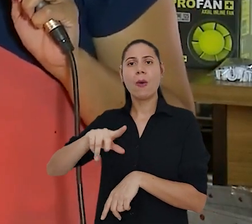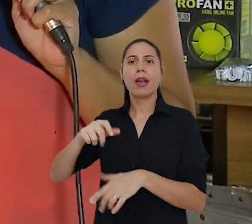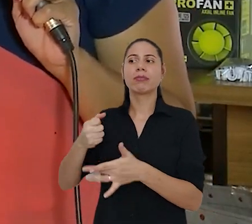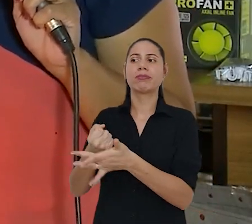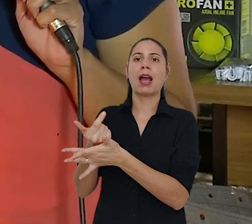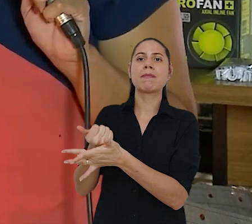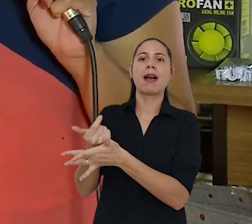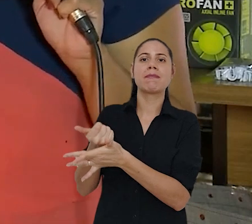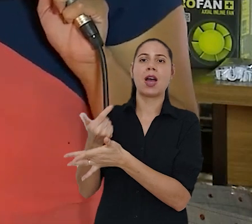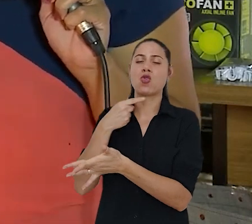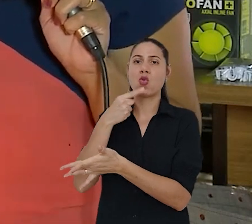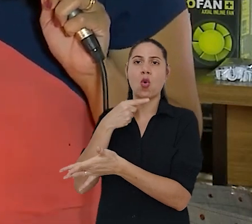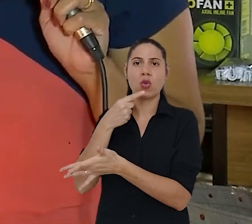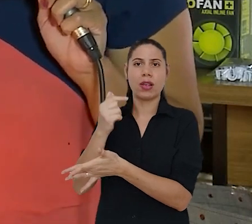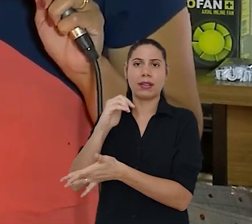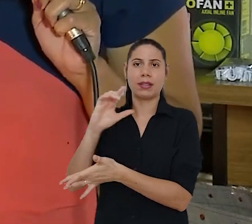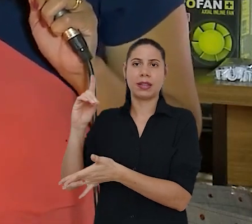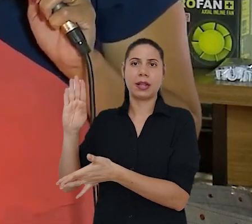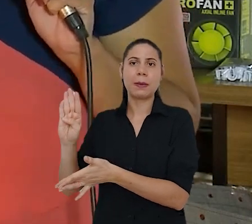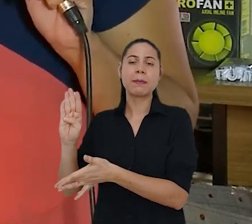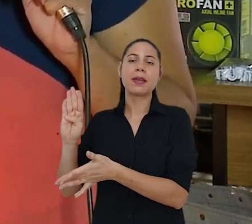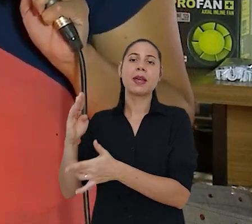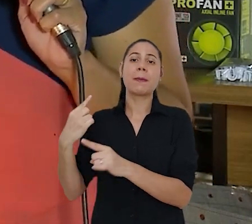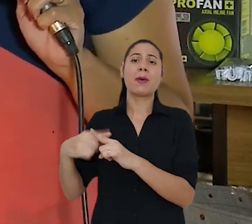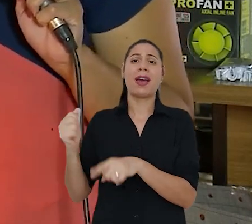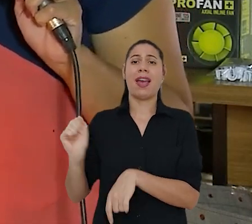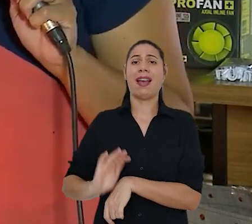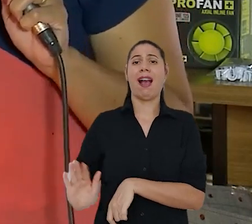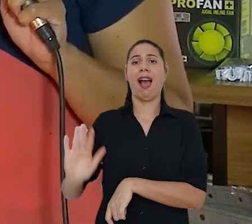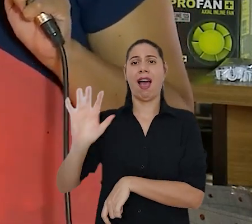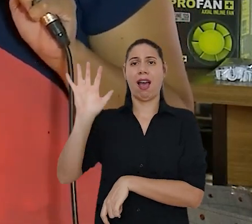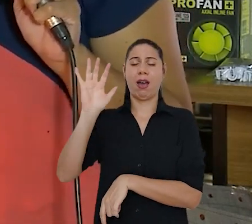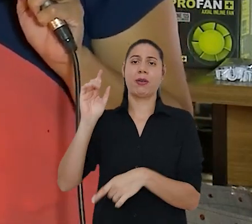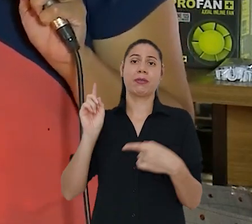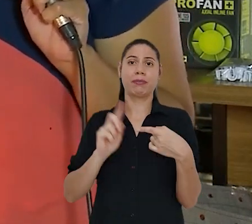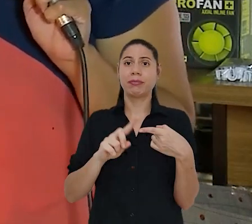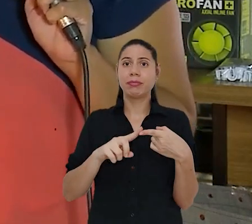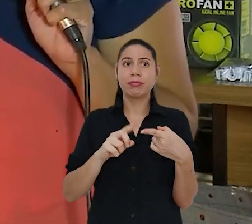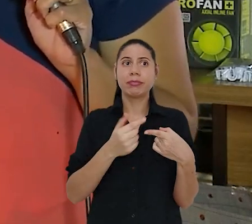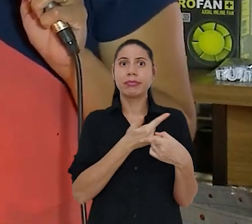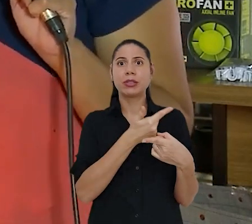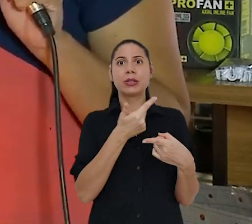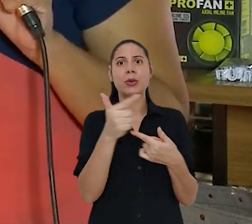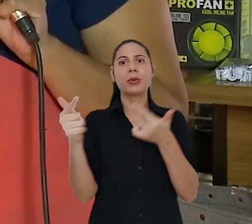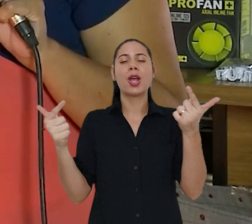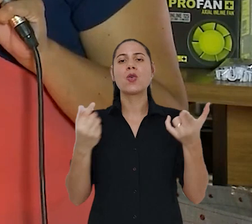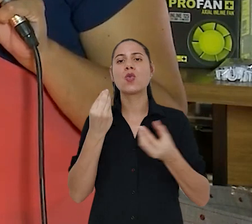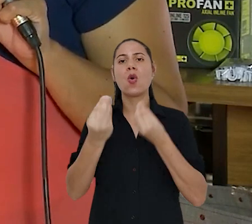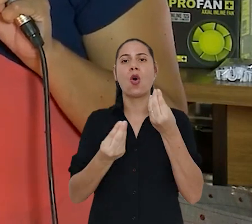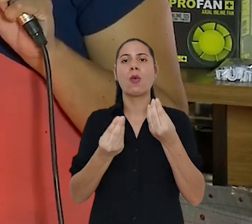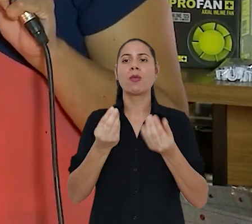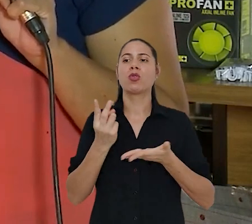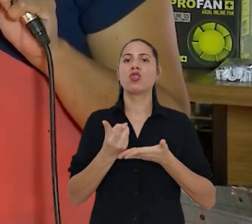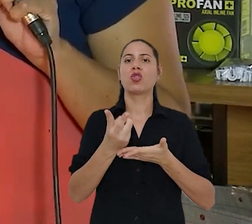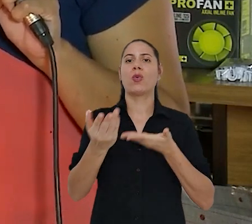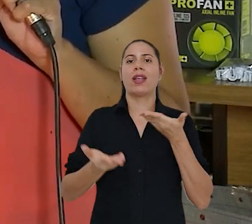dos medicamentos com o CBD devido ao alto custo e que não restaria alternativa para garantir o tratamento médico, a não ser